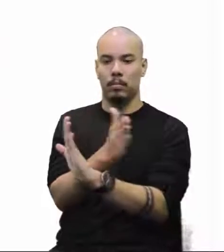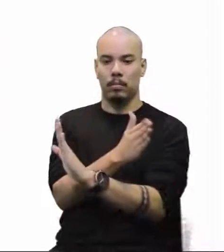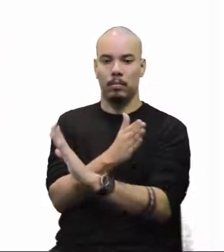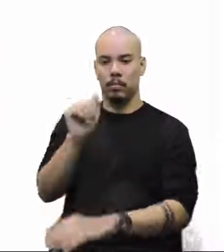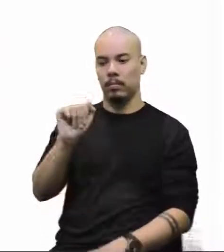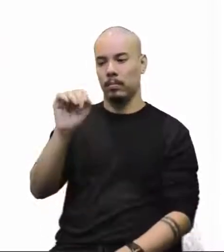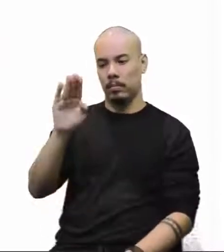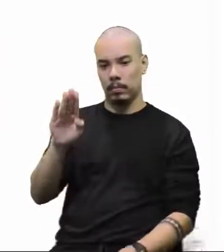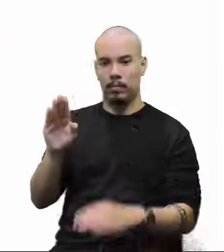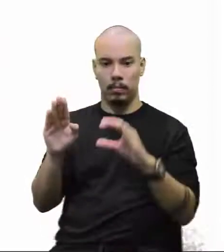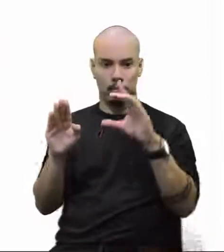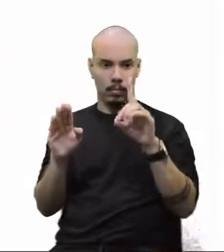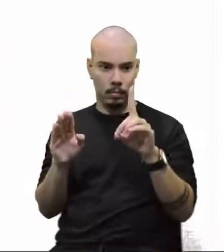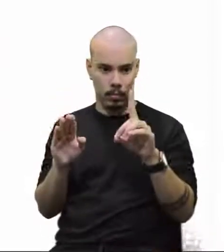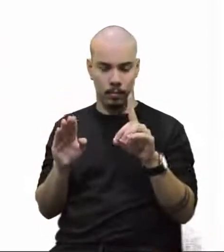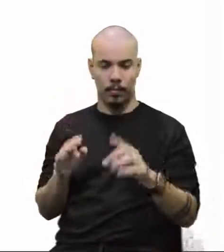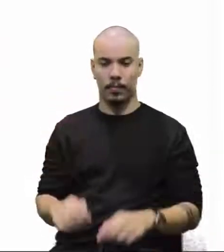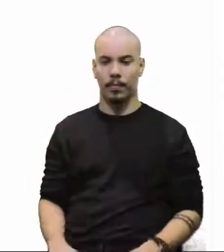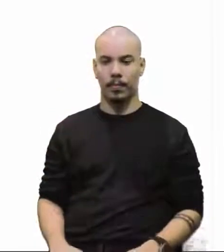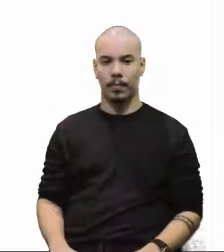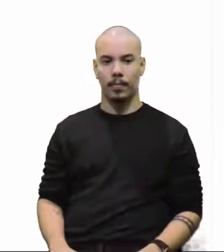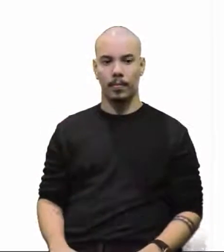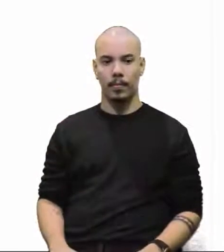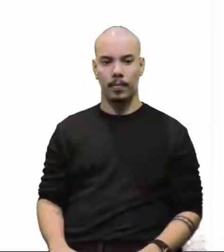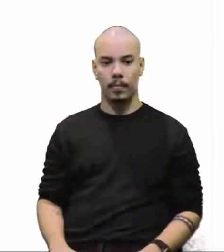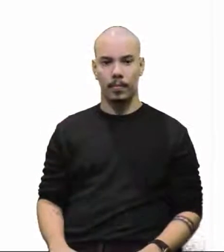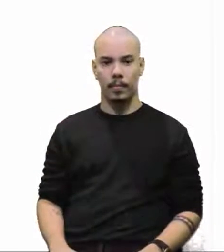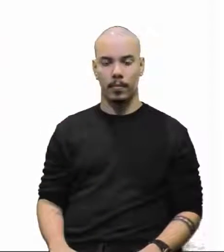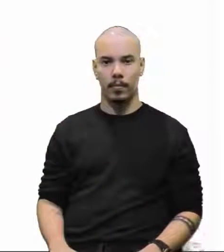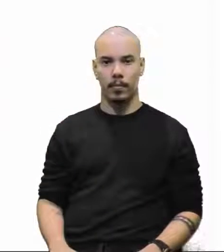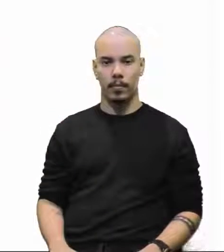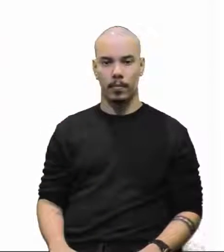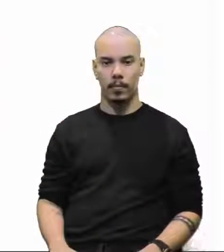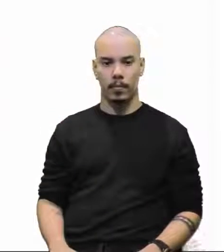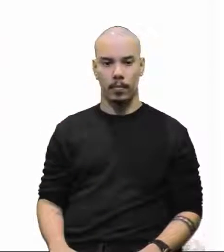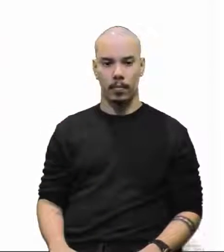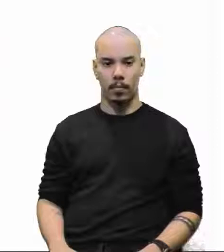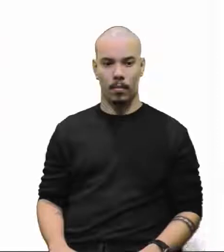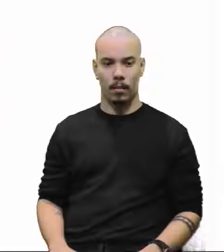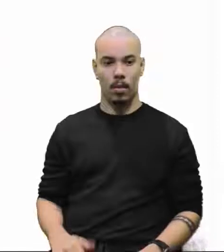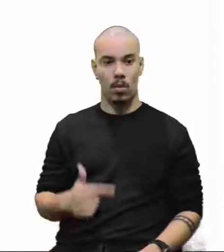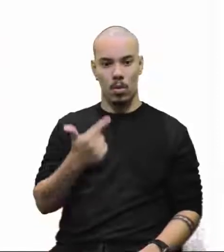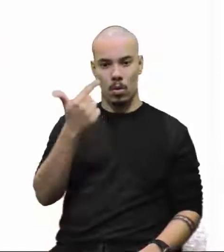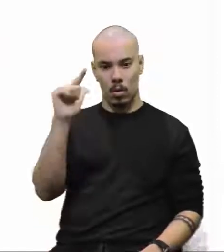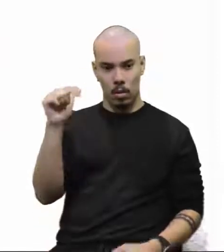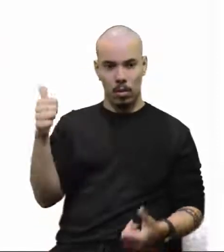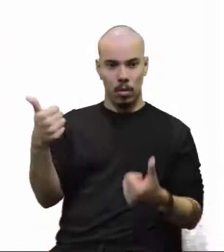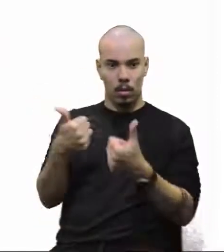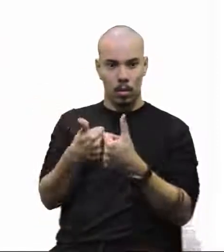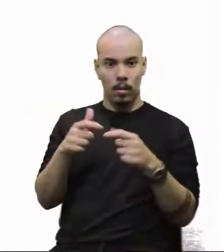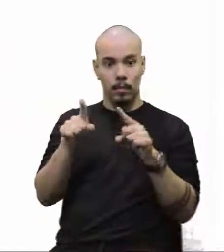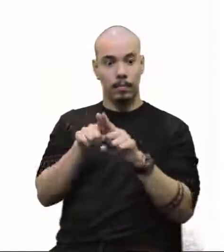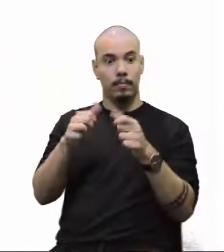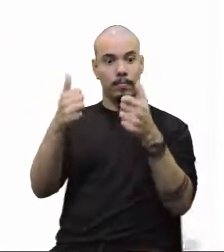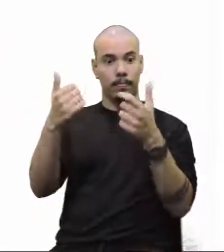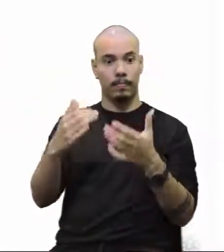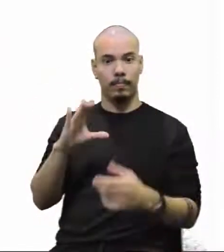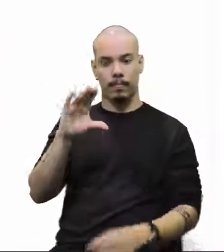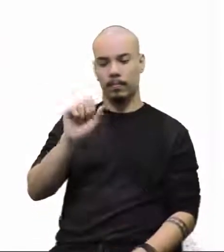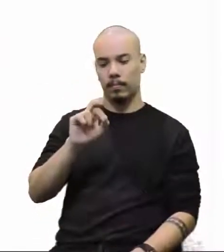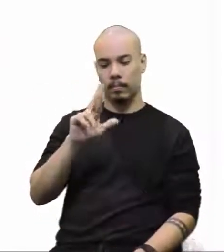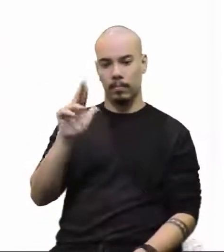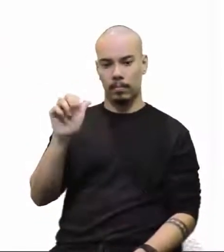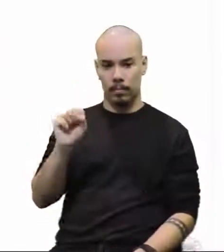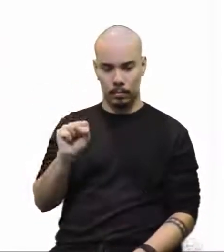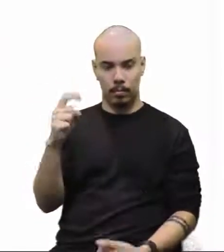CD. Esses dois pedaços, né? Os outros se aproximaram. Nós vamos falar entre cargas, né? Aqui está